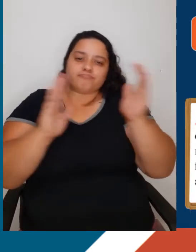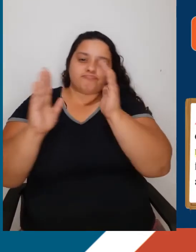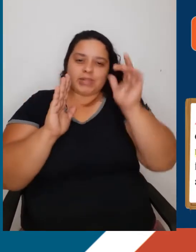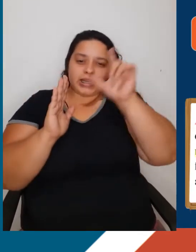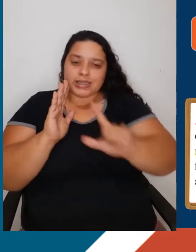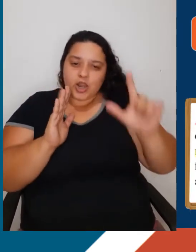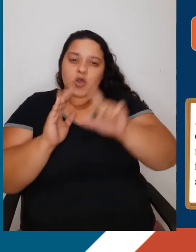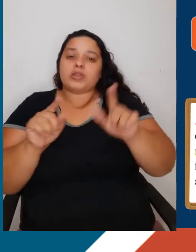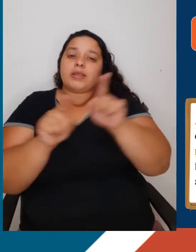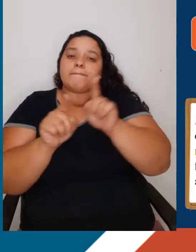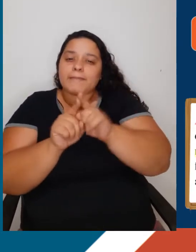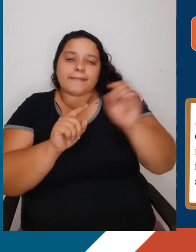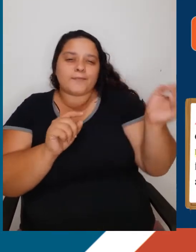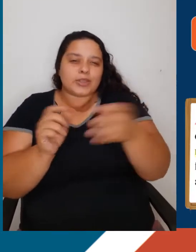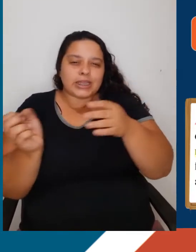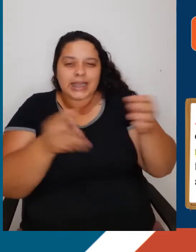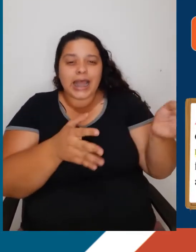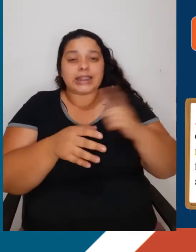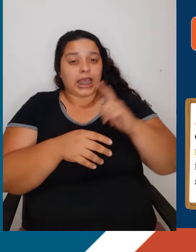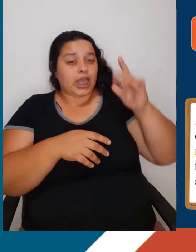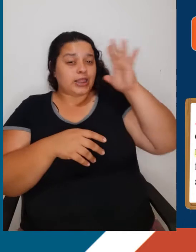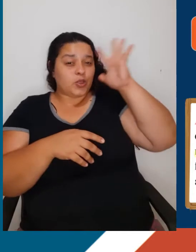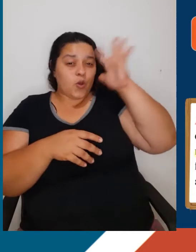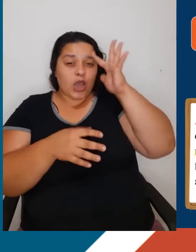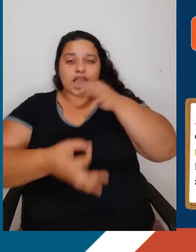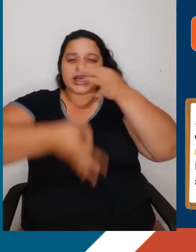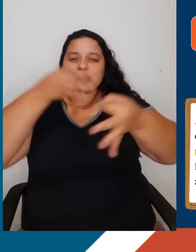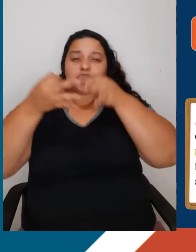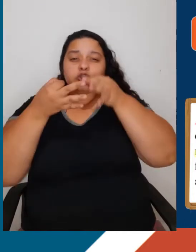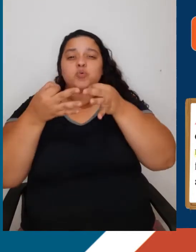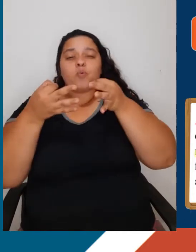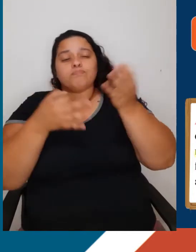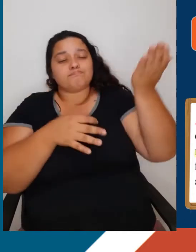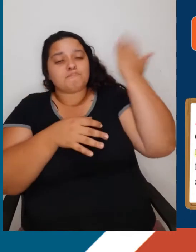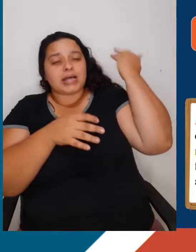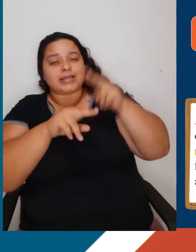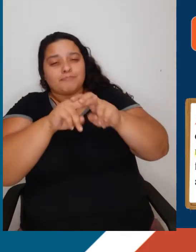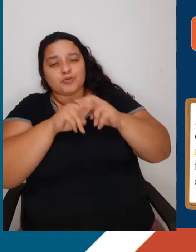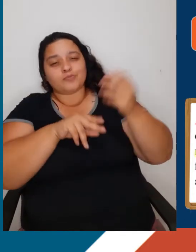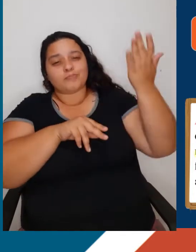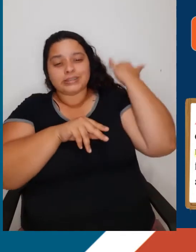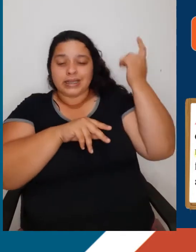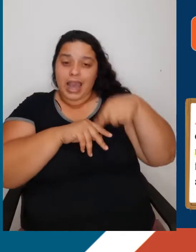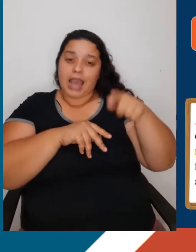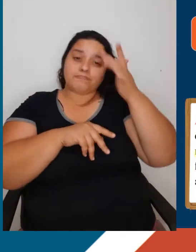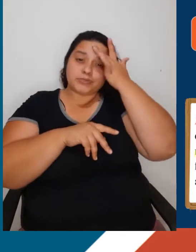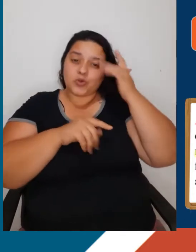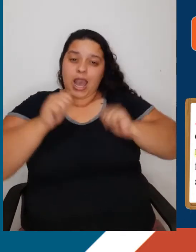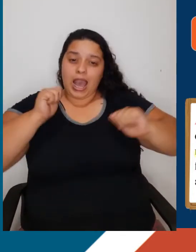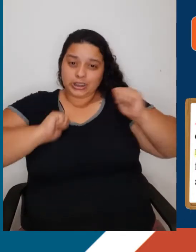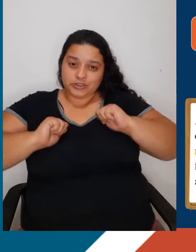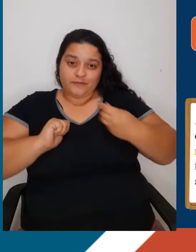da pós-modernidade, passou a incorporar um forte teor crítico em relação ao nosso passado histórico. Os artistas que viveram esse